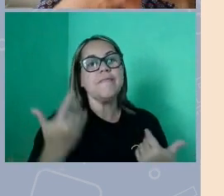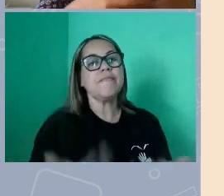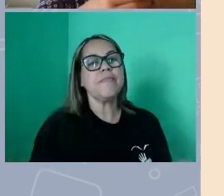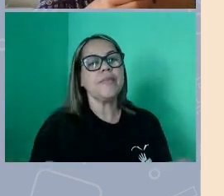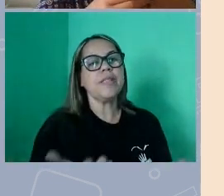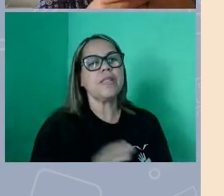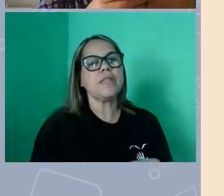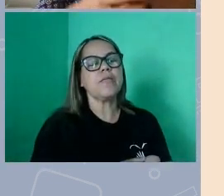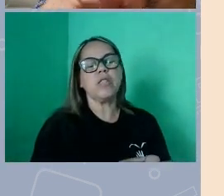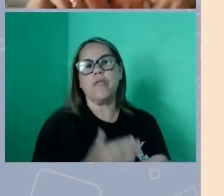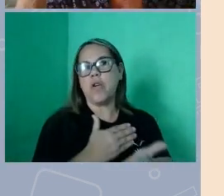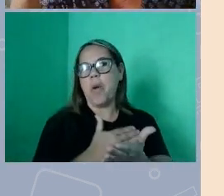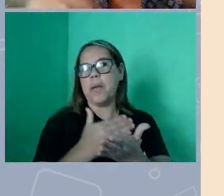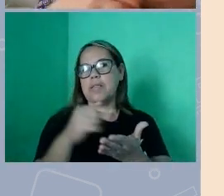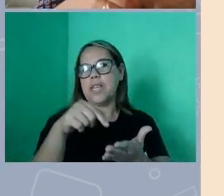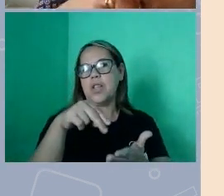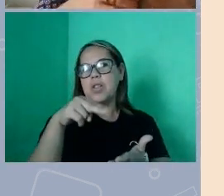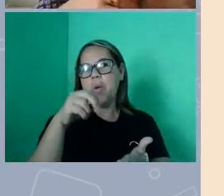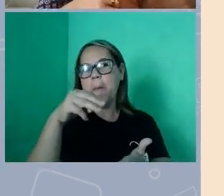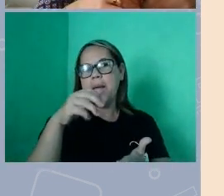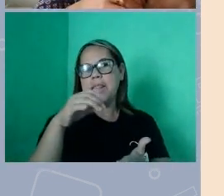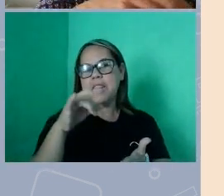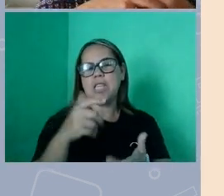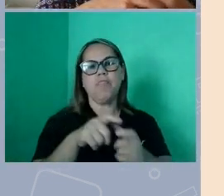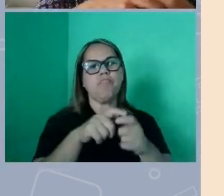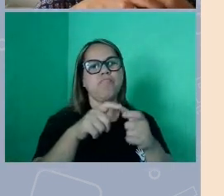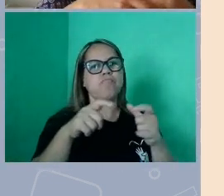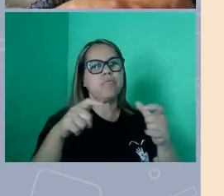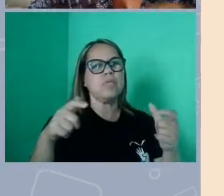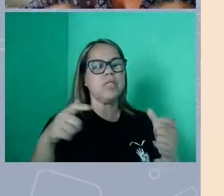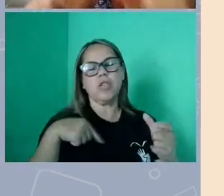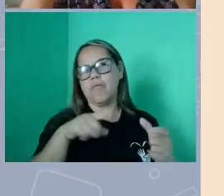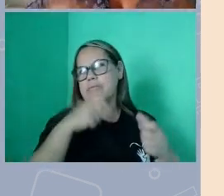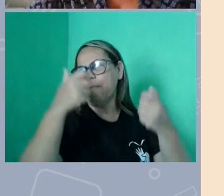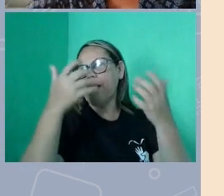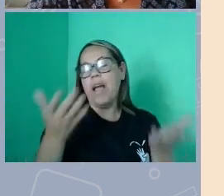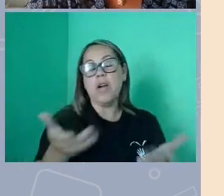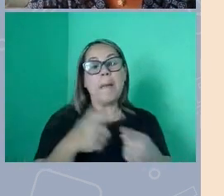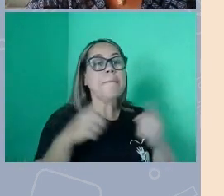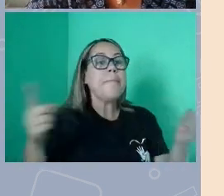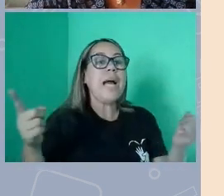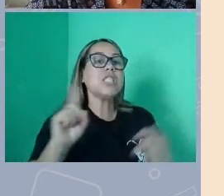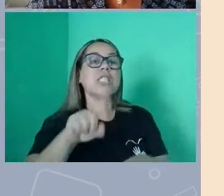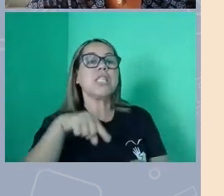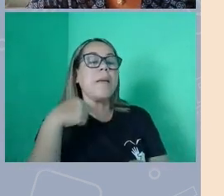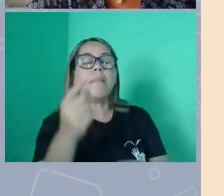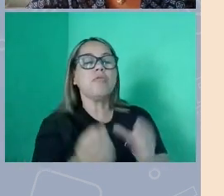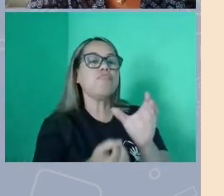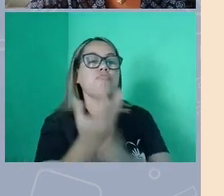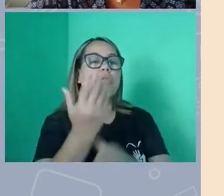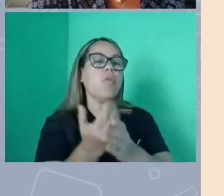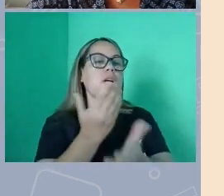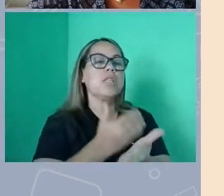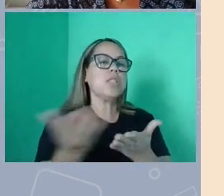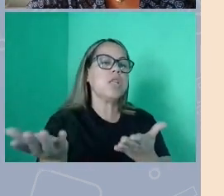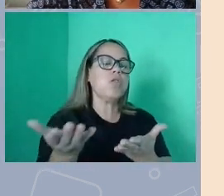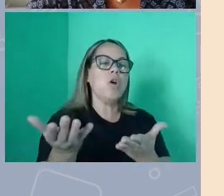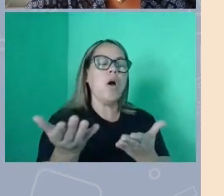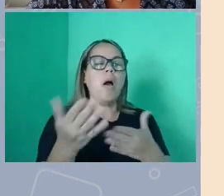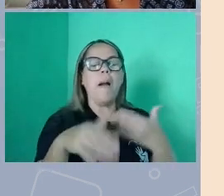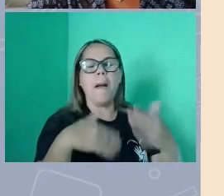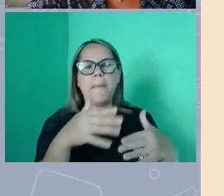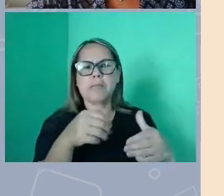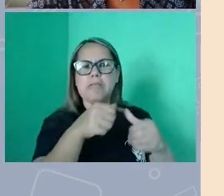a partir do nomadismo que aí a evolução humana não cabe agora falar mas que depois deu origem ao processo de fixação